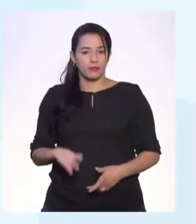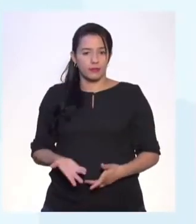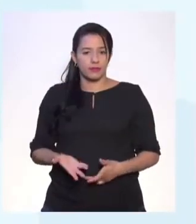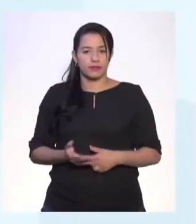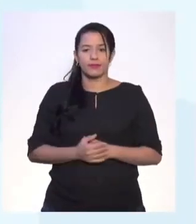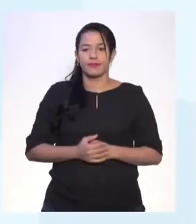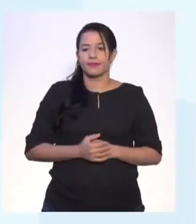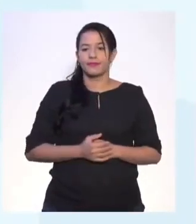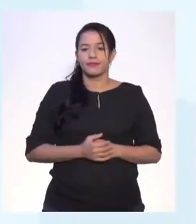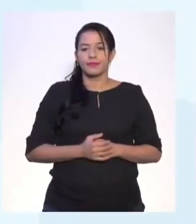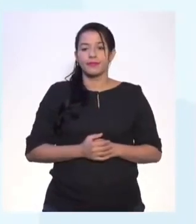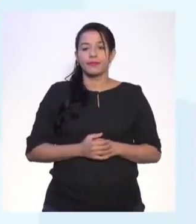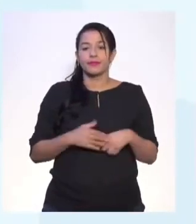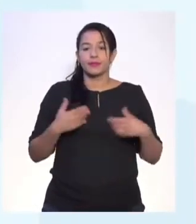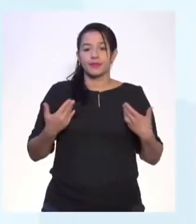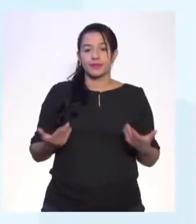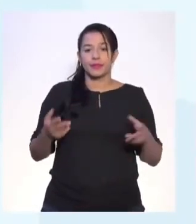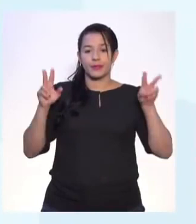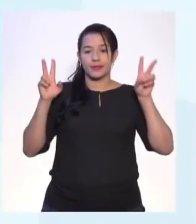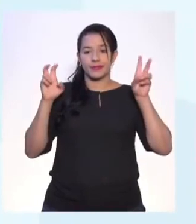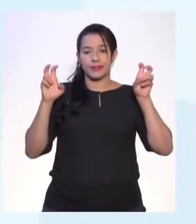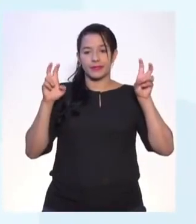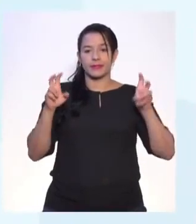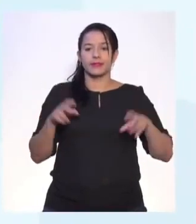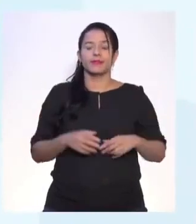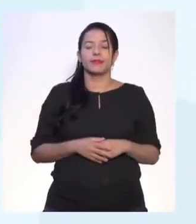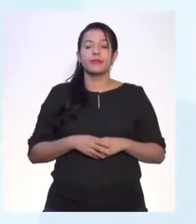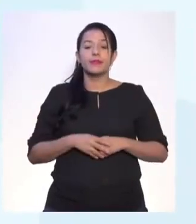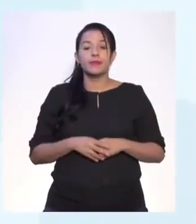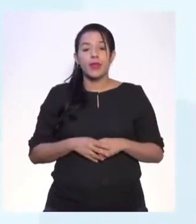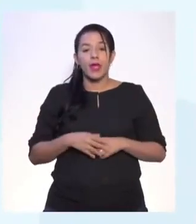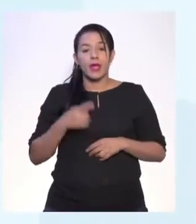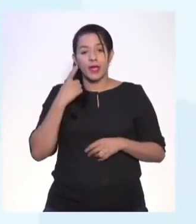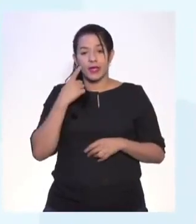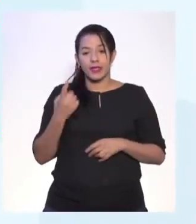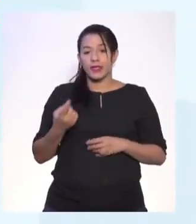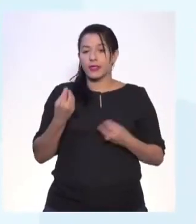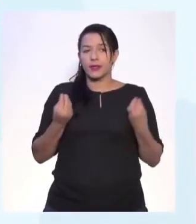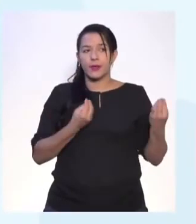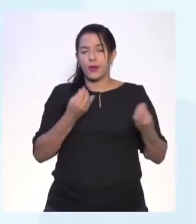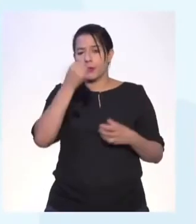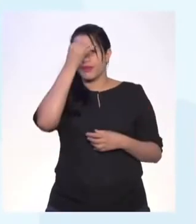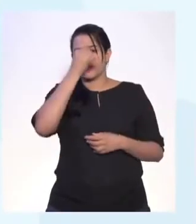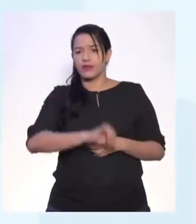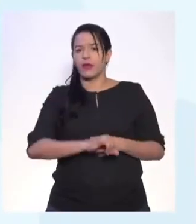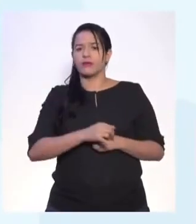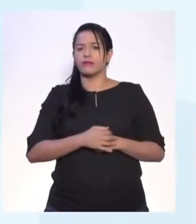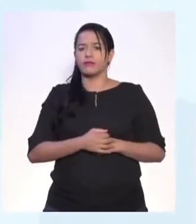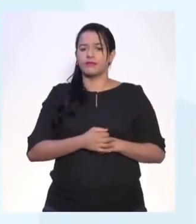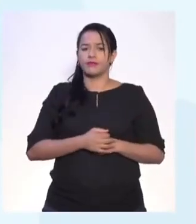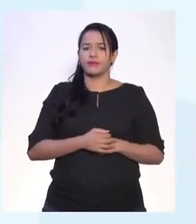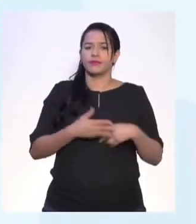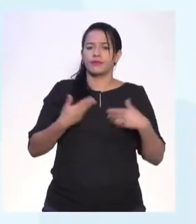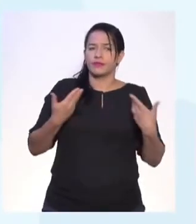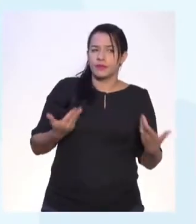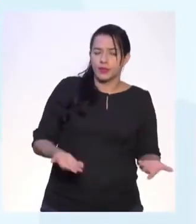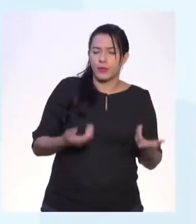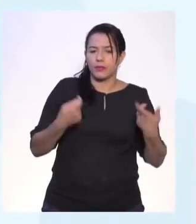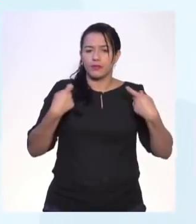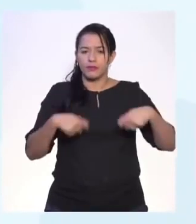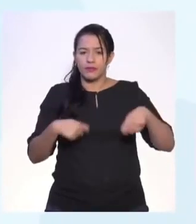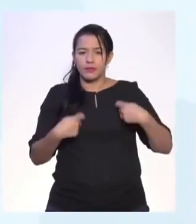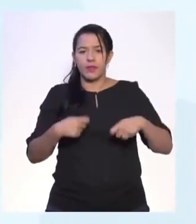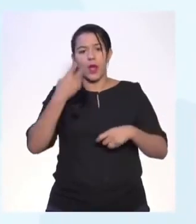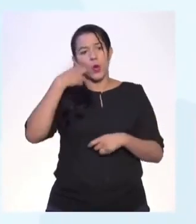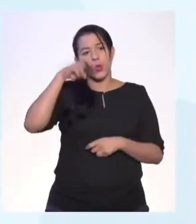a certa. Observem que certa está entre aspas. E como nós podemos combater, né, o preconceito linguístico? Valorizando a